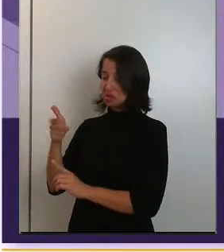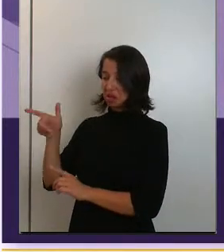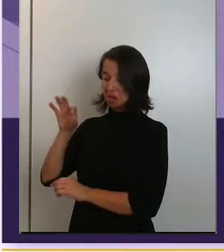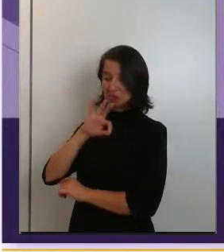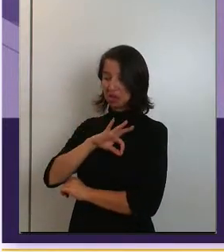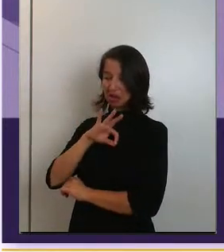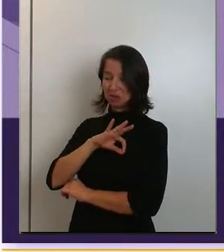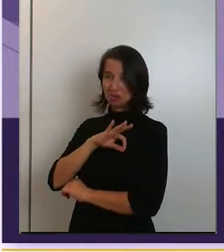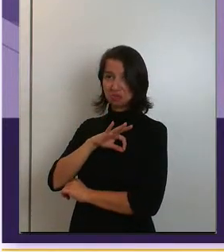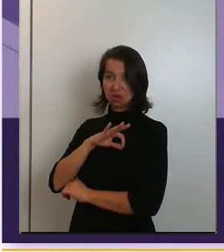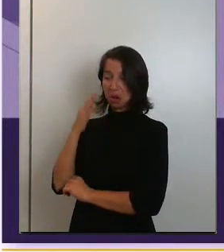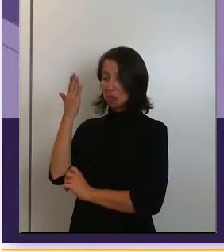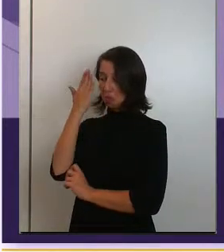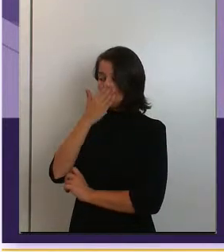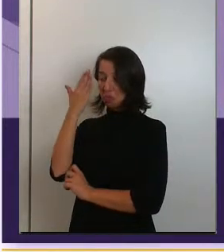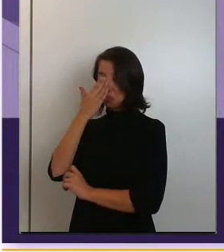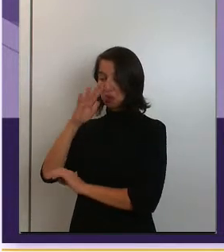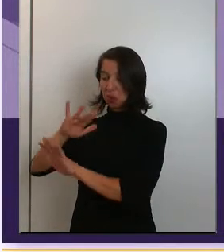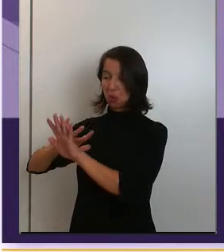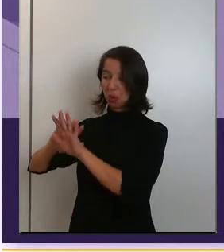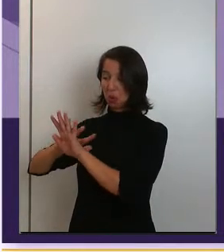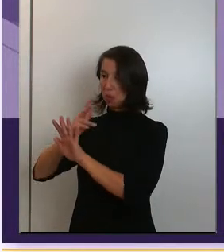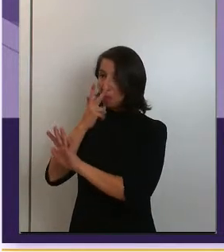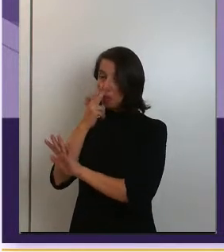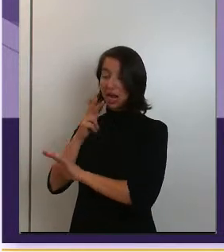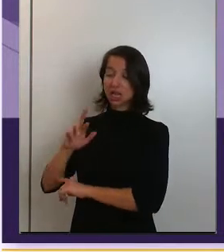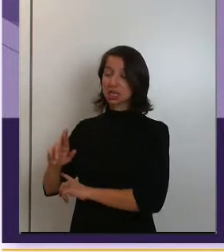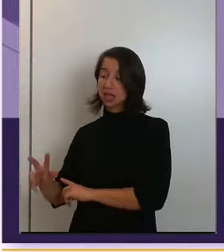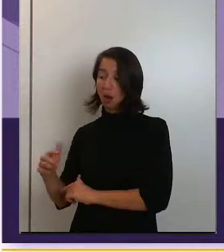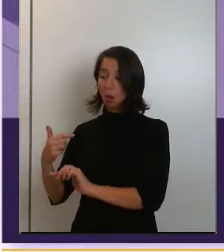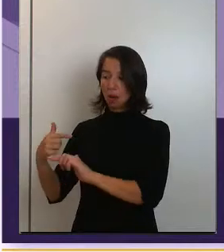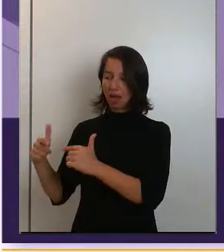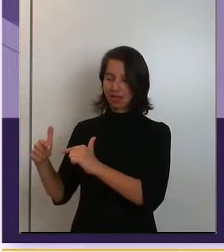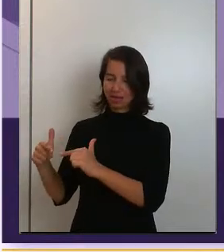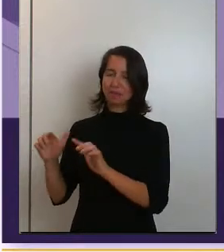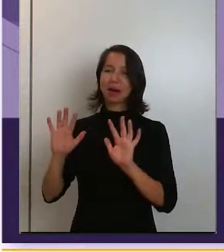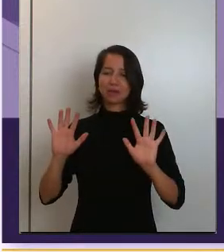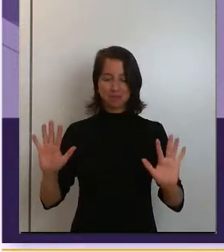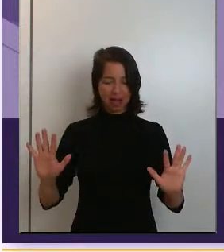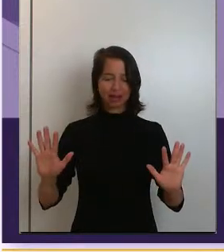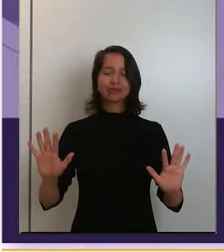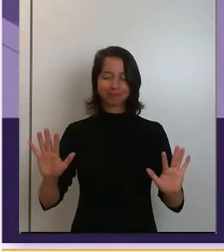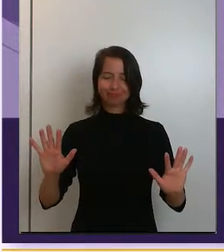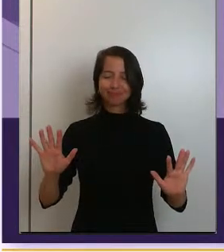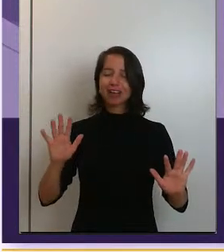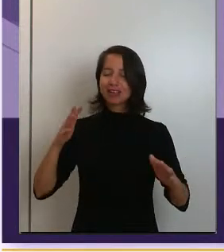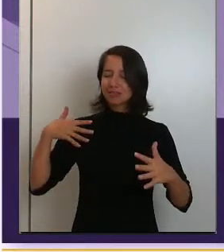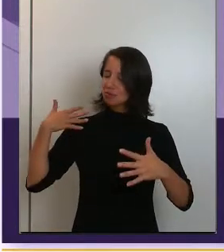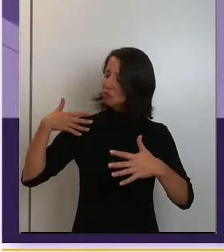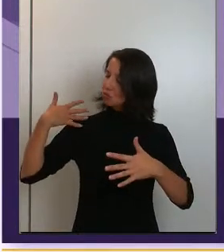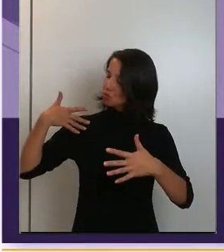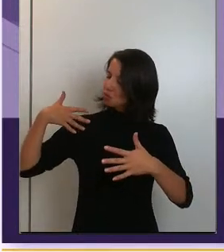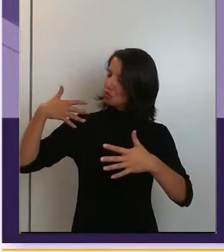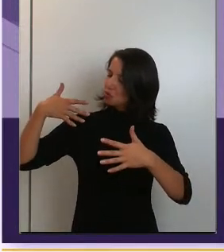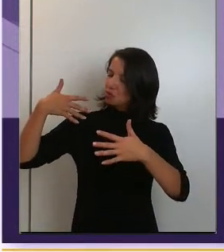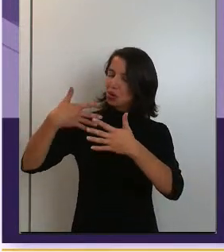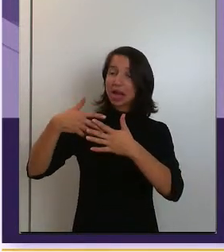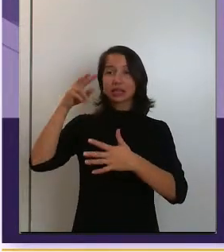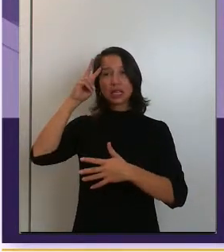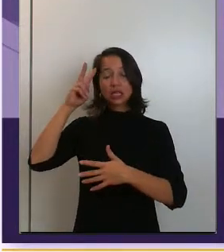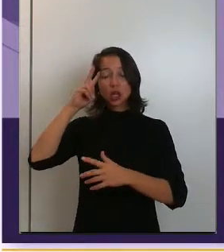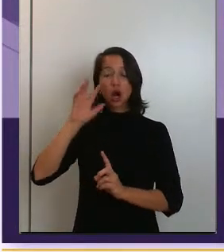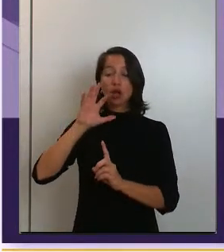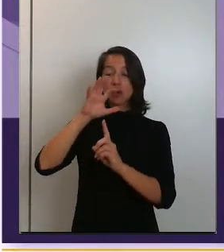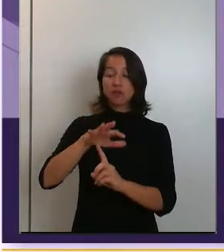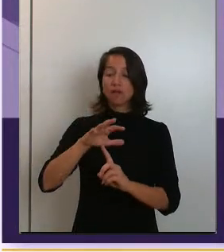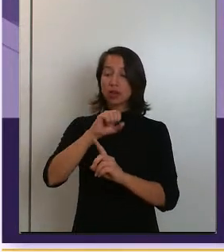Apesar desse contexto remontar a épocas passadas, a verdade é que esses processos históricos ainda geram reflexos relevantes na nossa sociedade atual